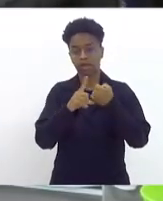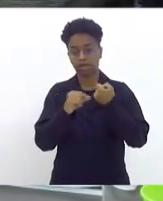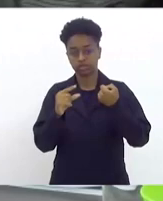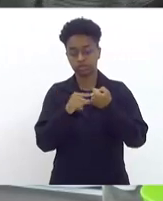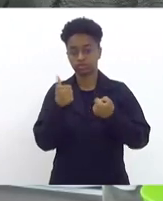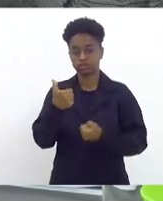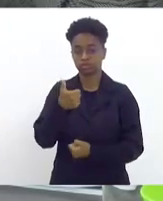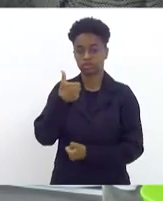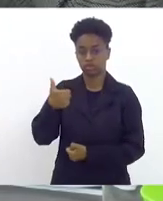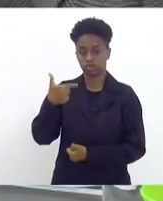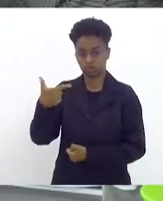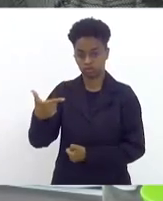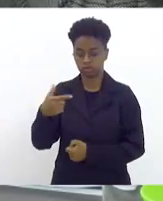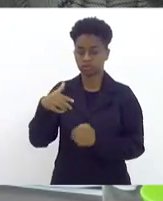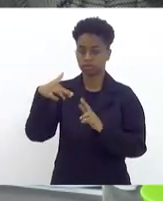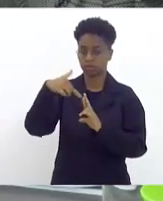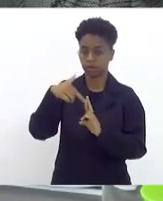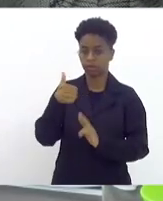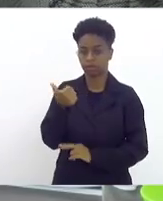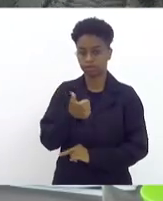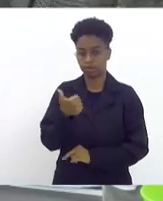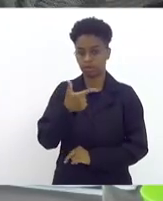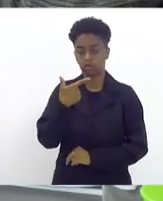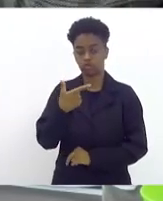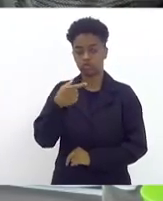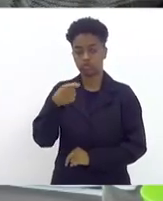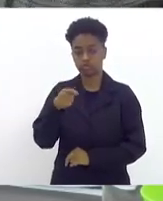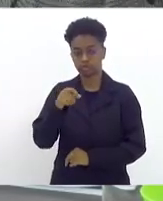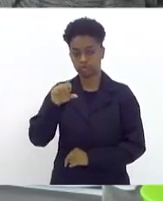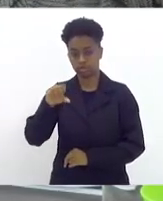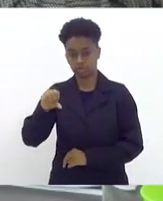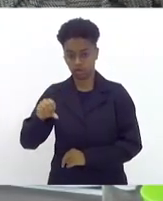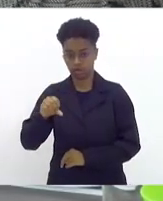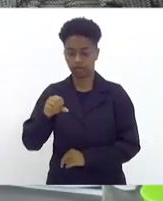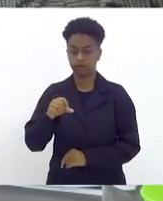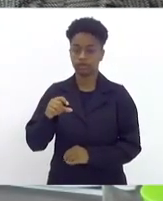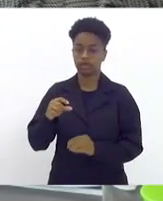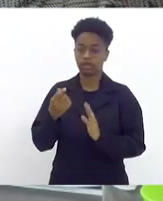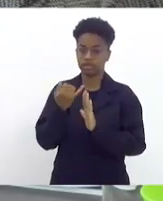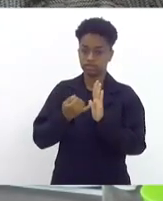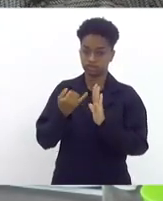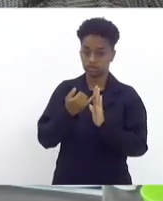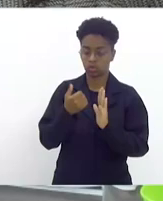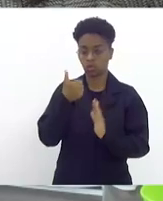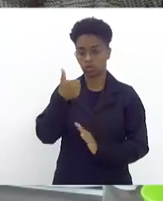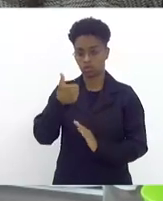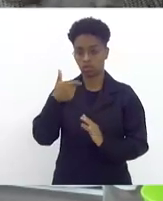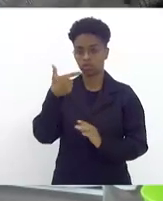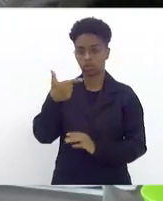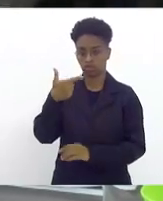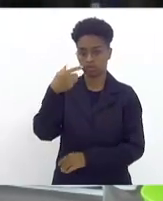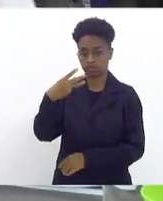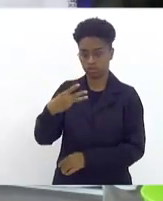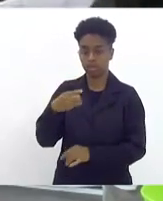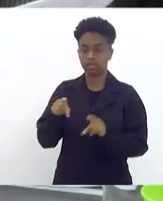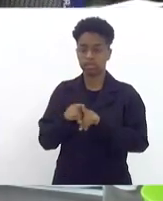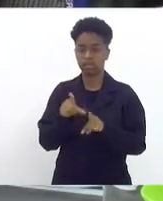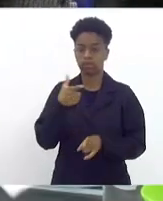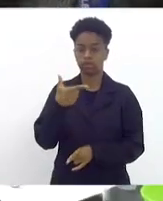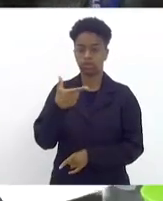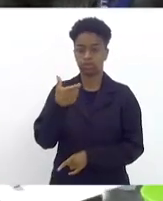1º 209 inciso 2 e 31 2 e 3 e